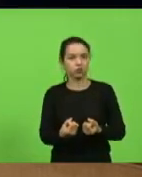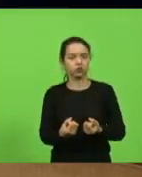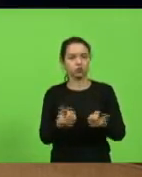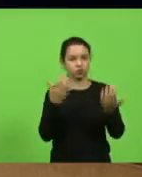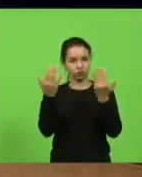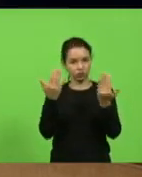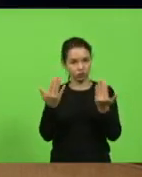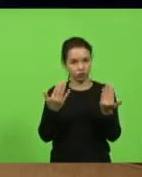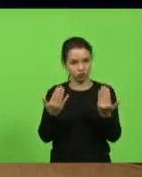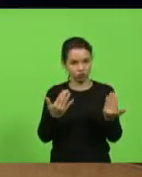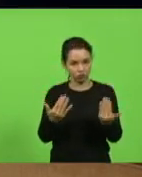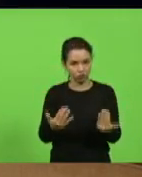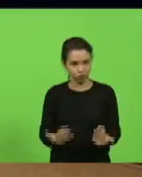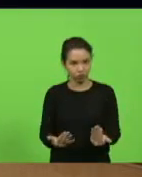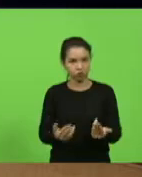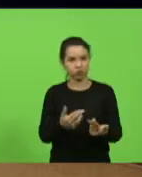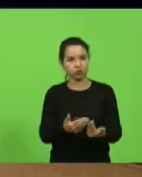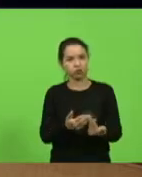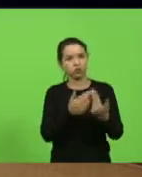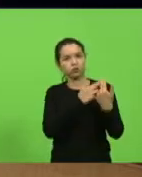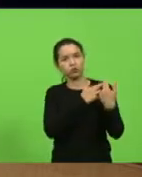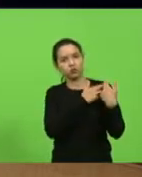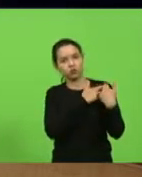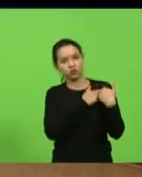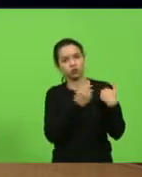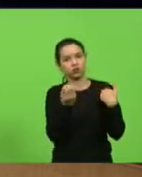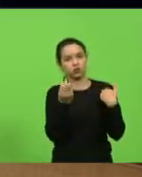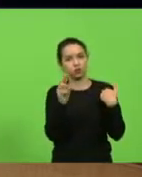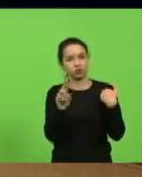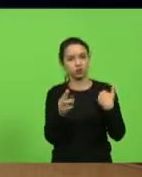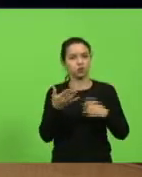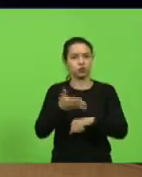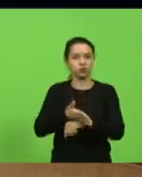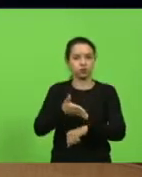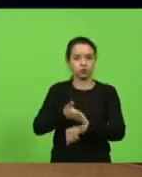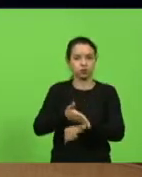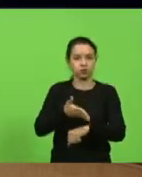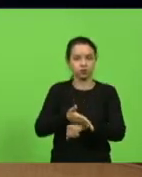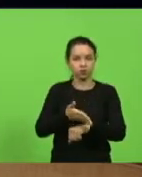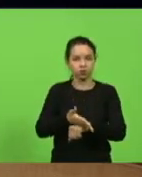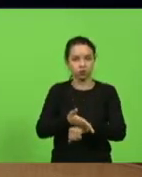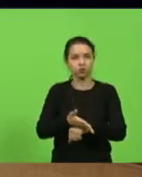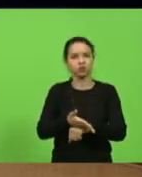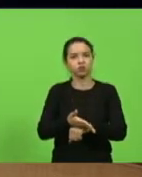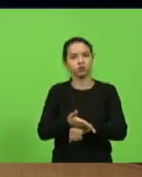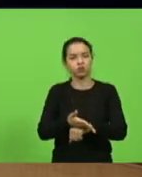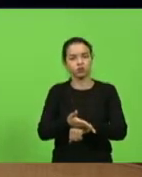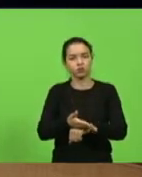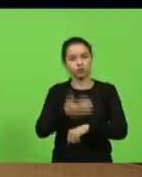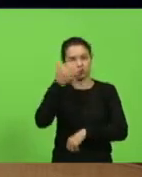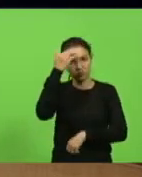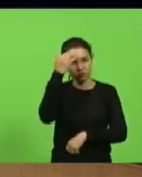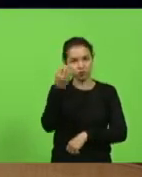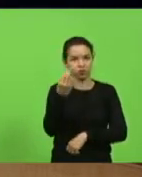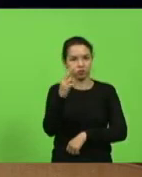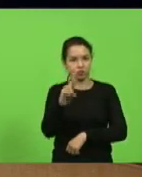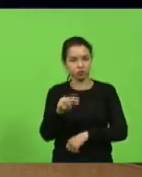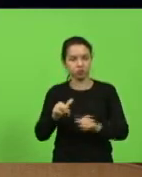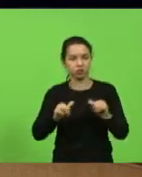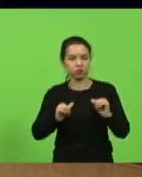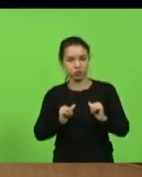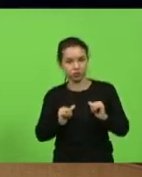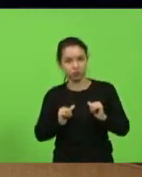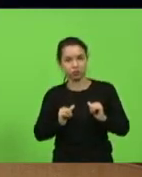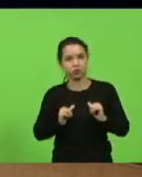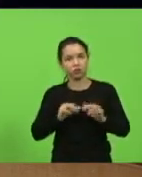mísera sombra de responsabilidade ou participação comissiva ou omissiva, assim não posso concluir,